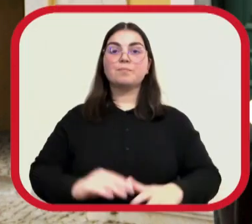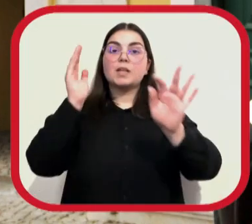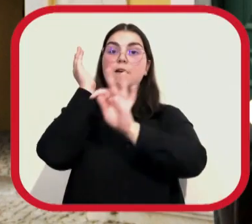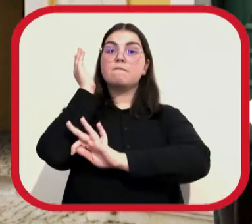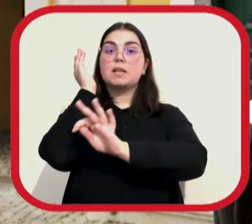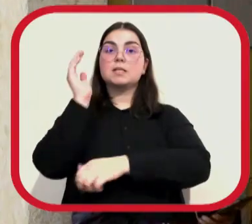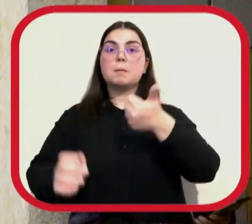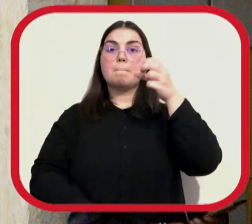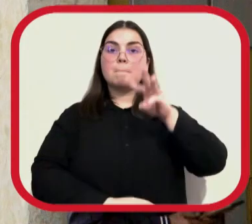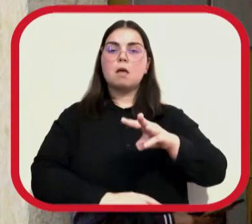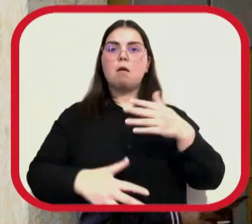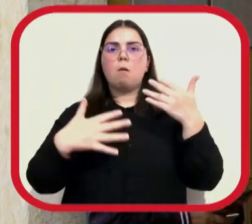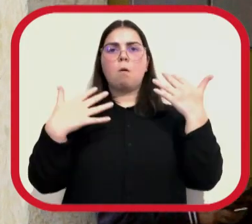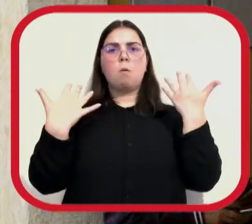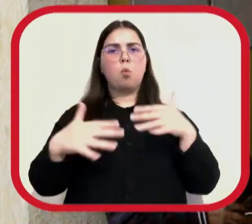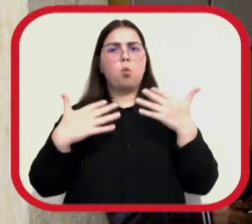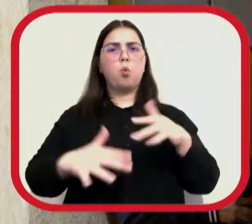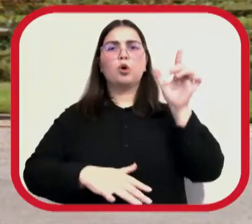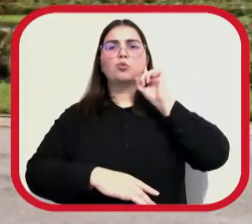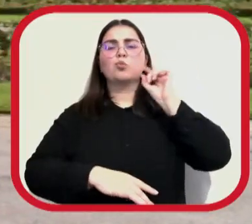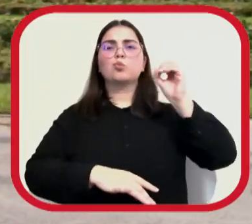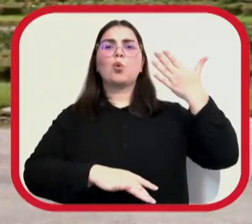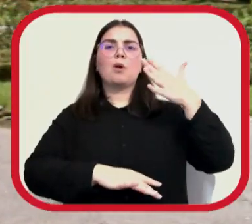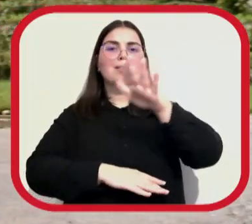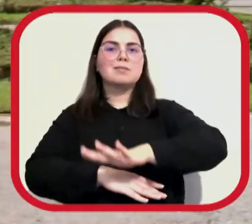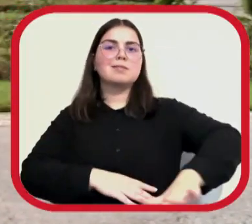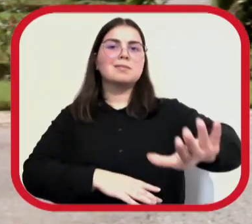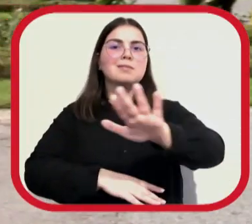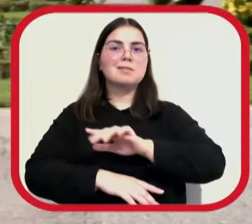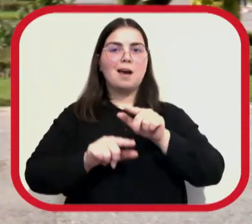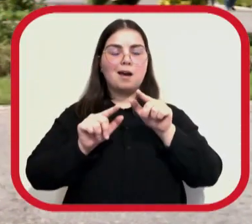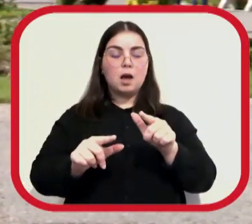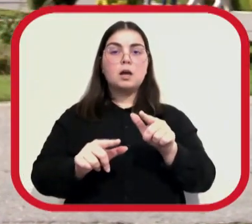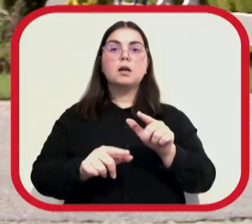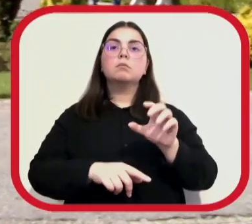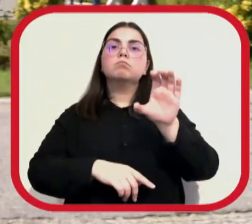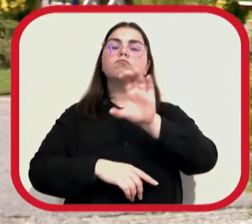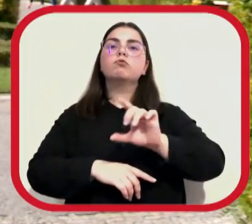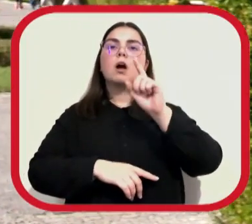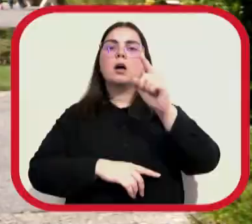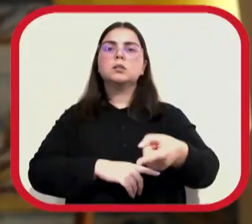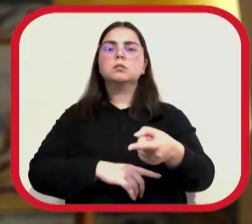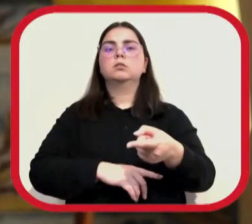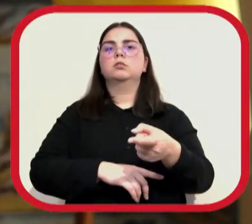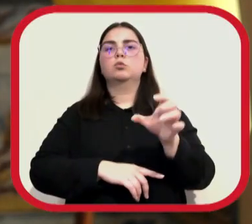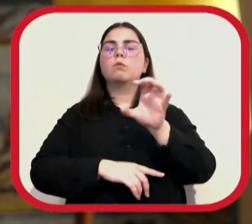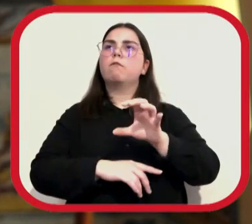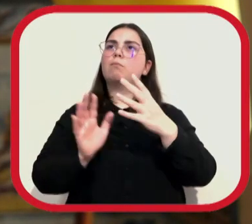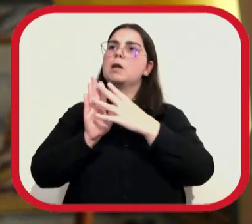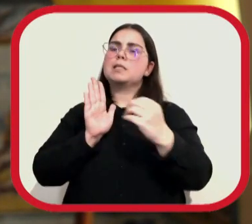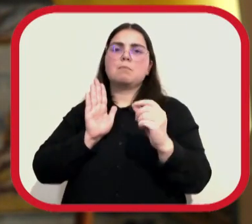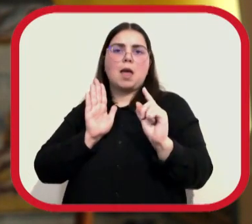A freguesia de Belém, uma freguesia monumental e de grandes espaços verdes. É caracterizada de uma forma